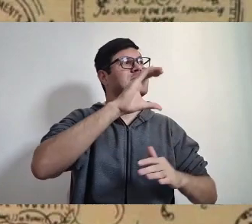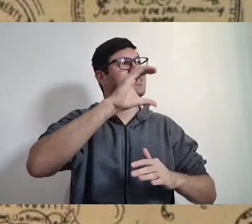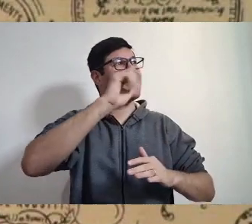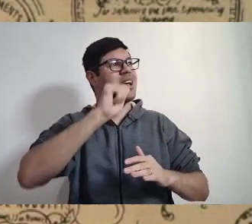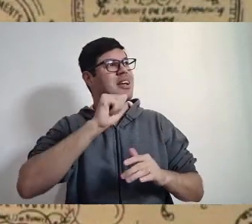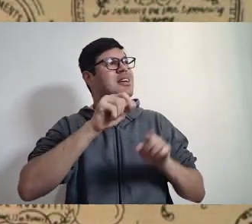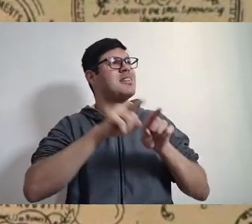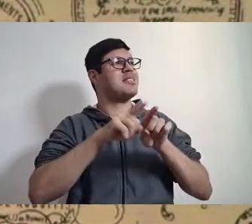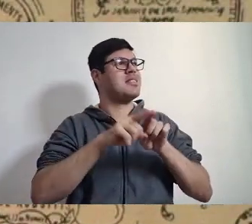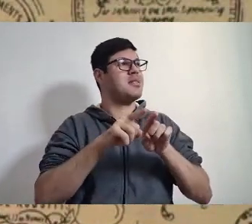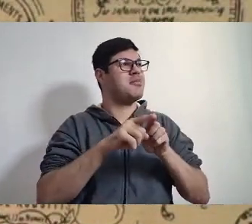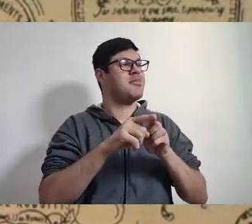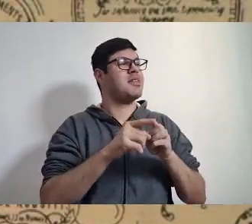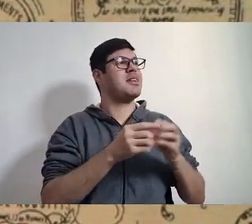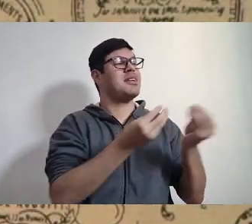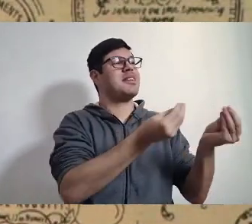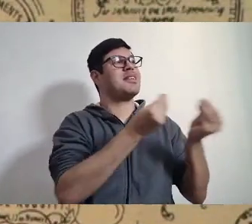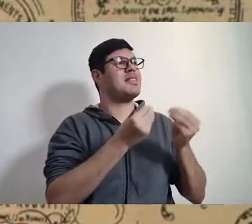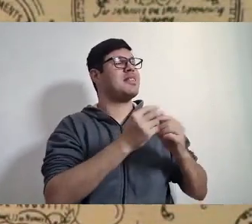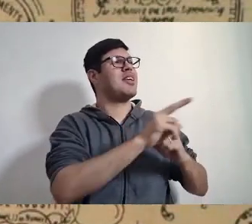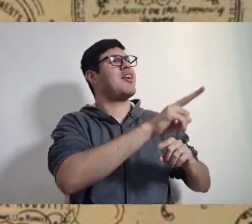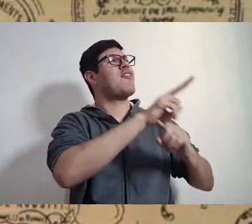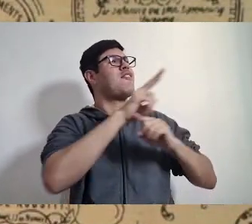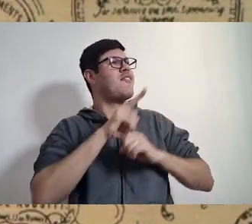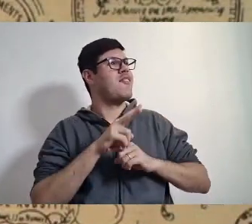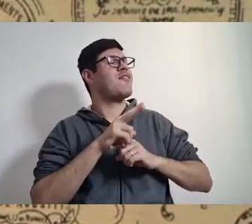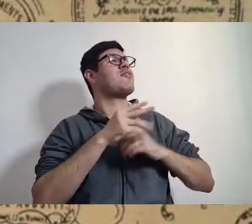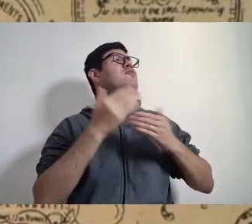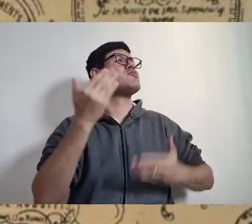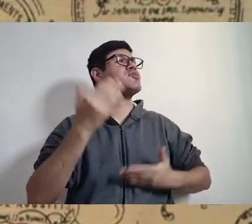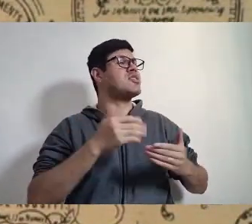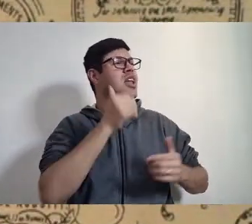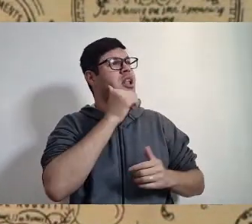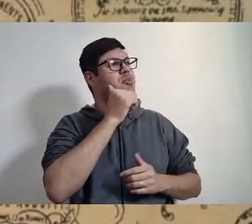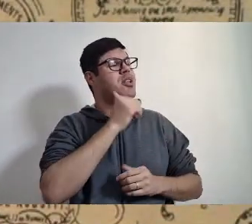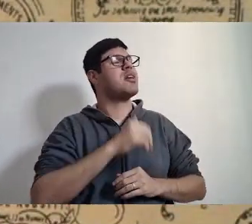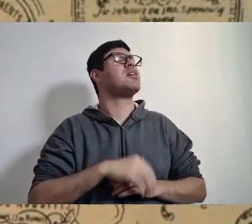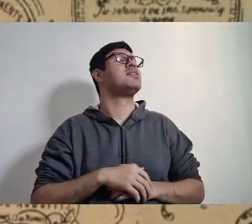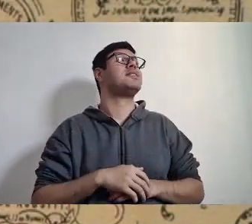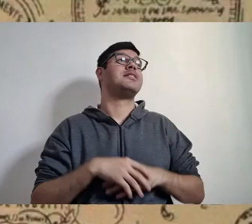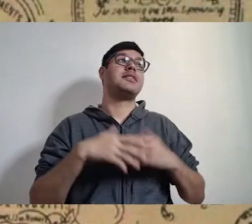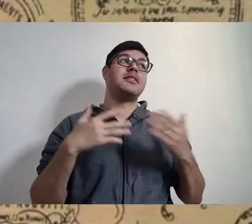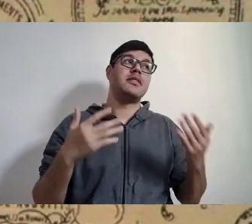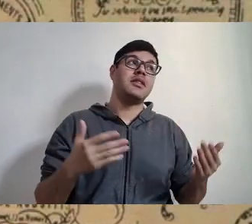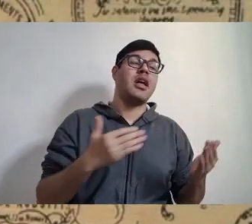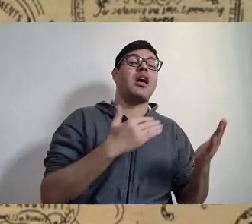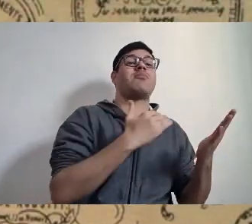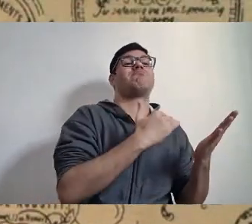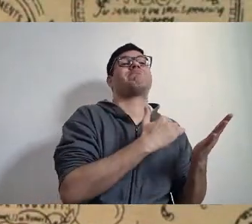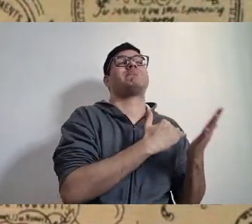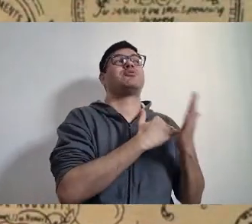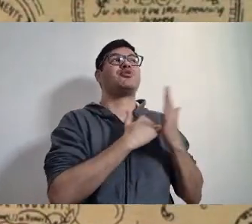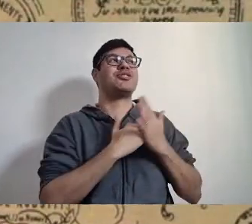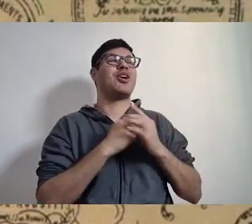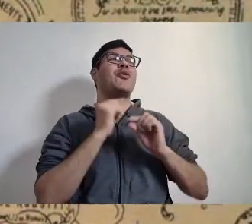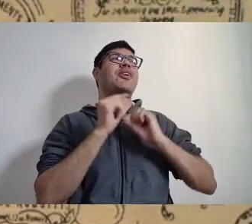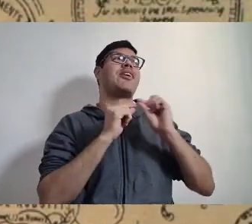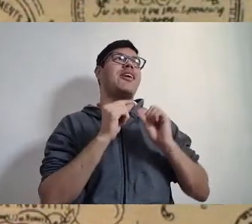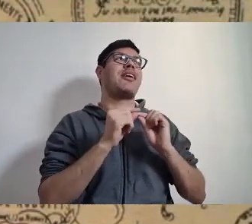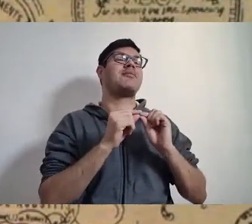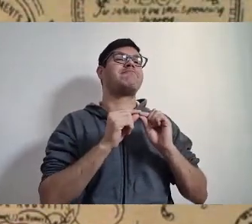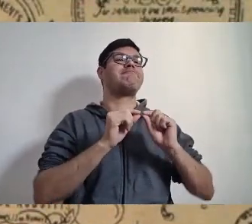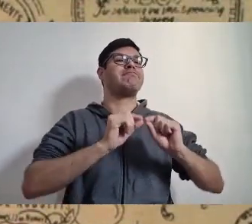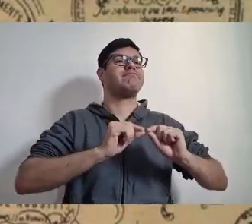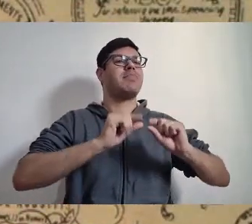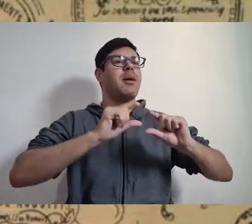concedeu também um empréstimo aí de uma funcionária. E graças a essa concessão que a gente está conseguindo tocar de forma mínima, mas